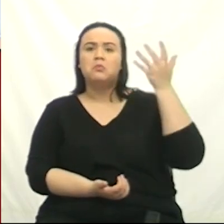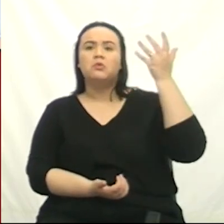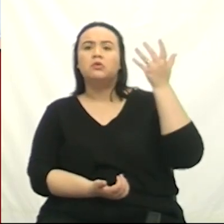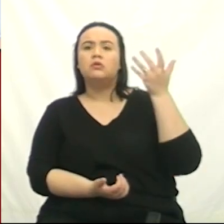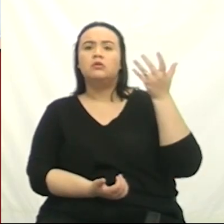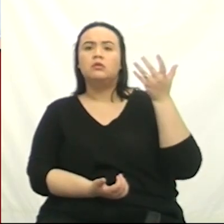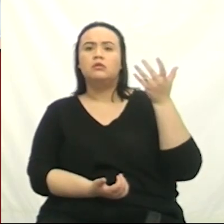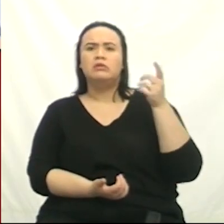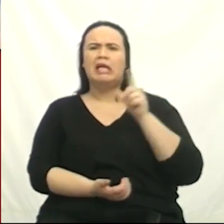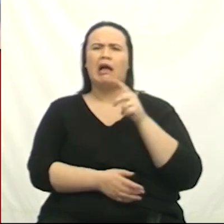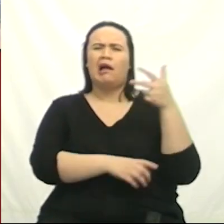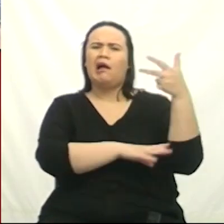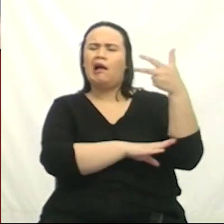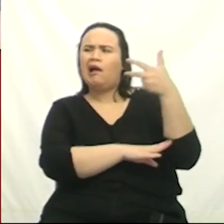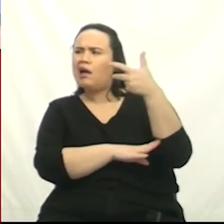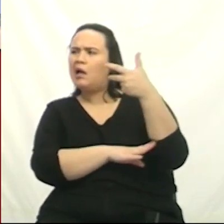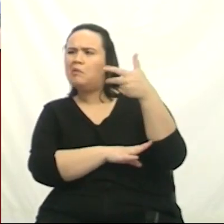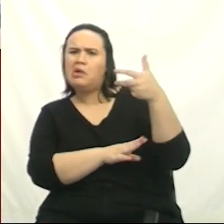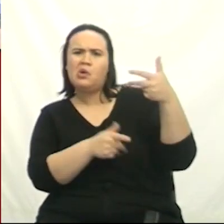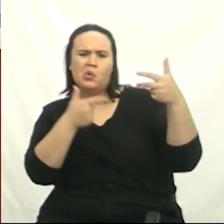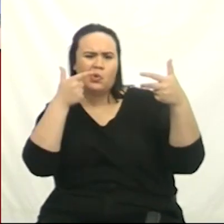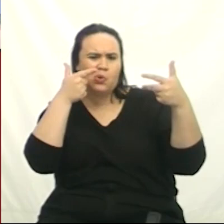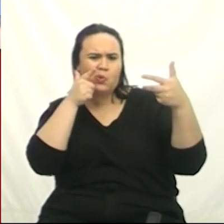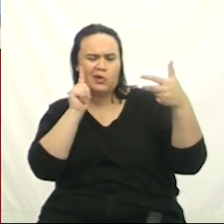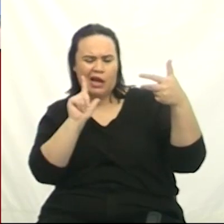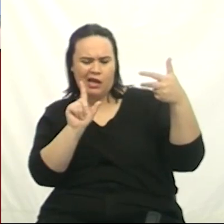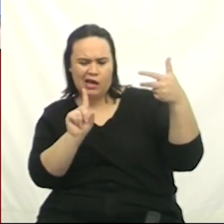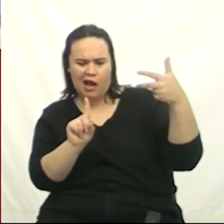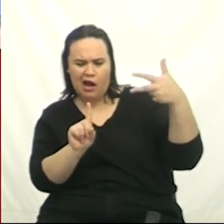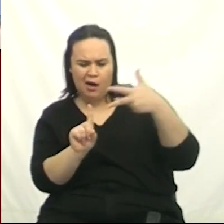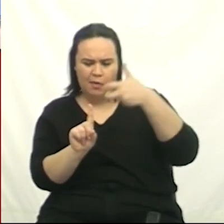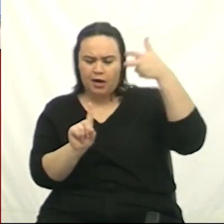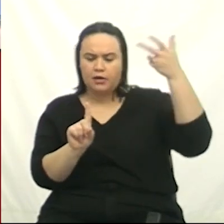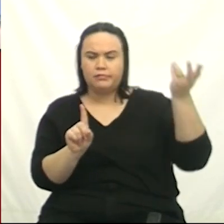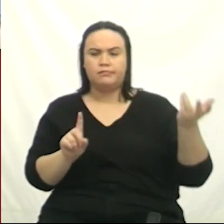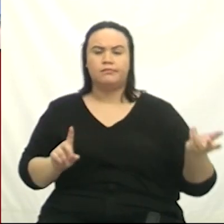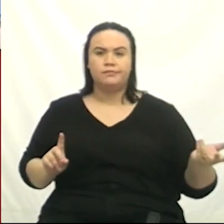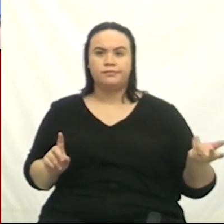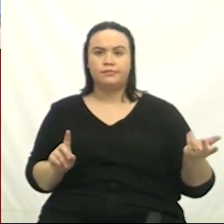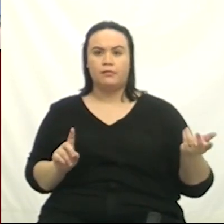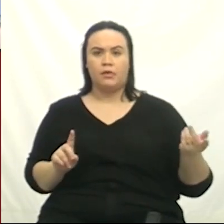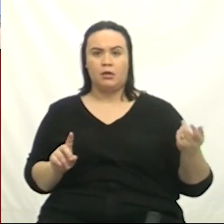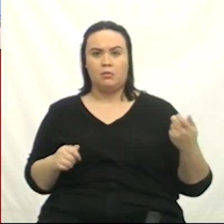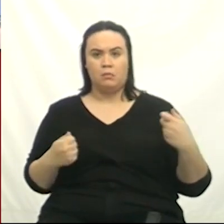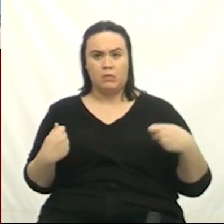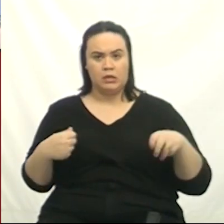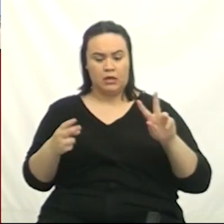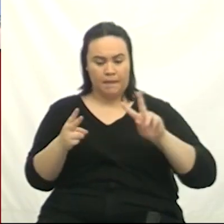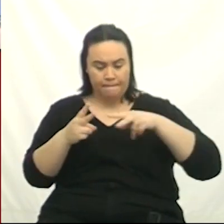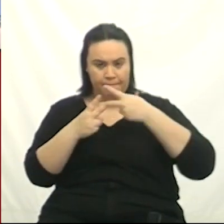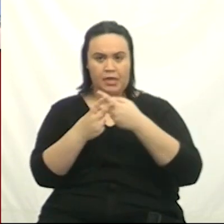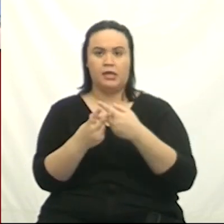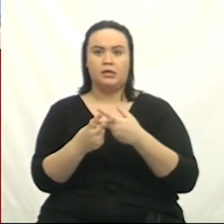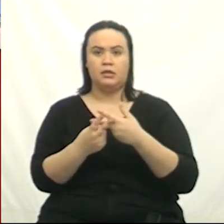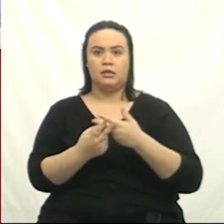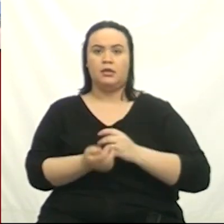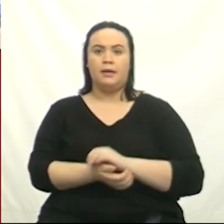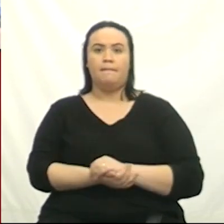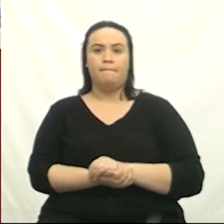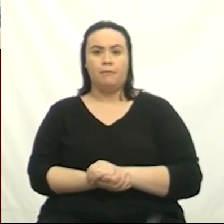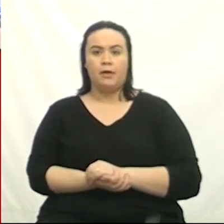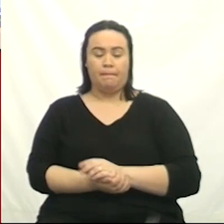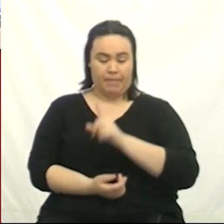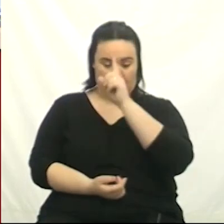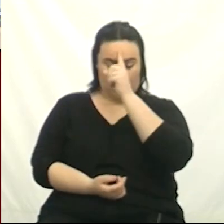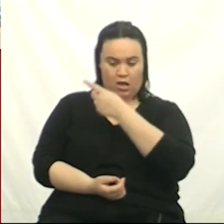se fazer. Porque tem câmeras, não sei como é que não consegue botar a mão. E tem que prender e tem que comprar uma lata de tinta e botar e ir lá